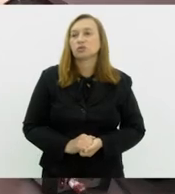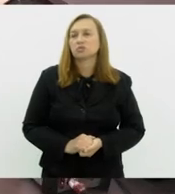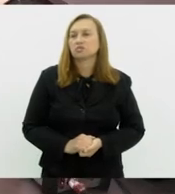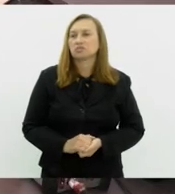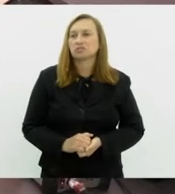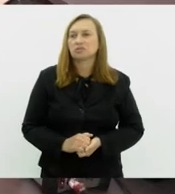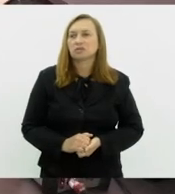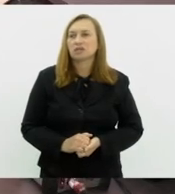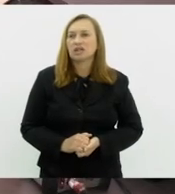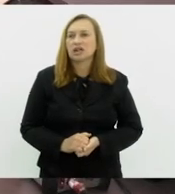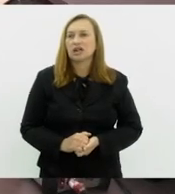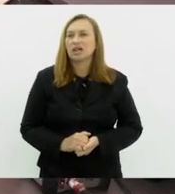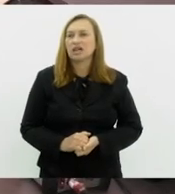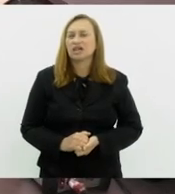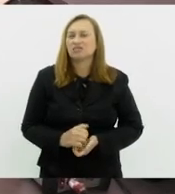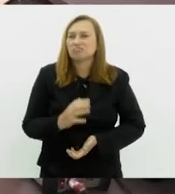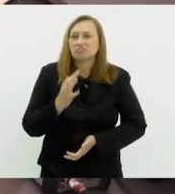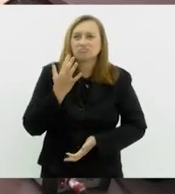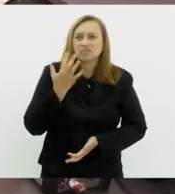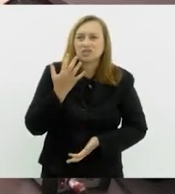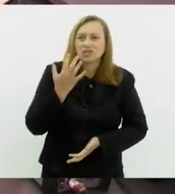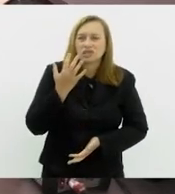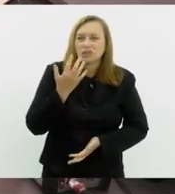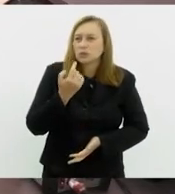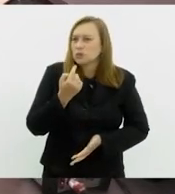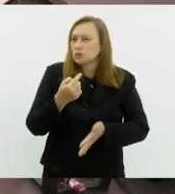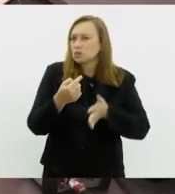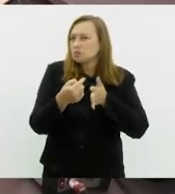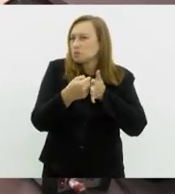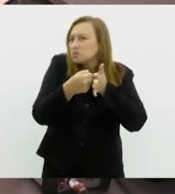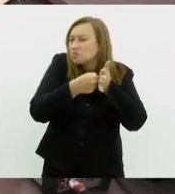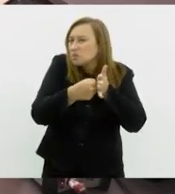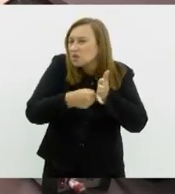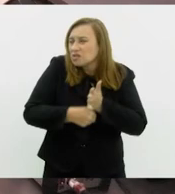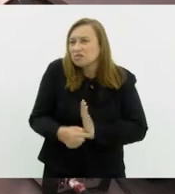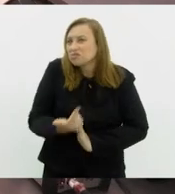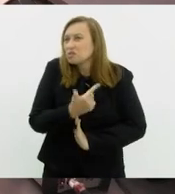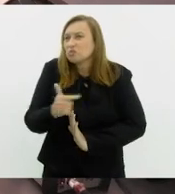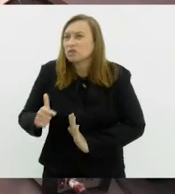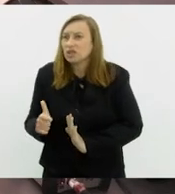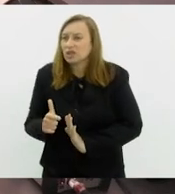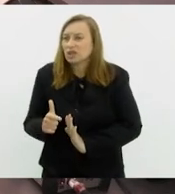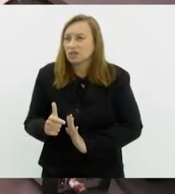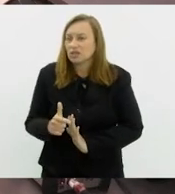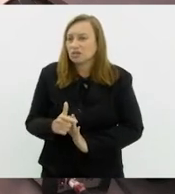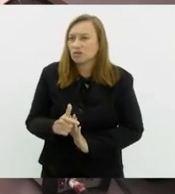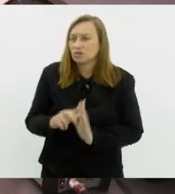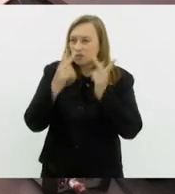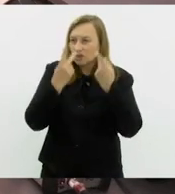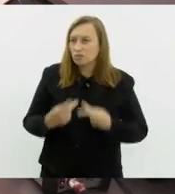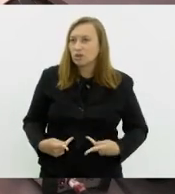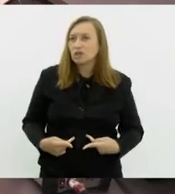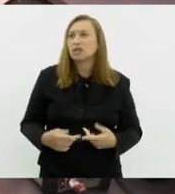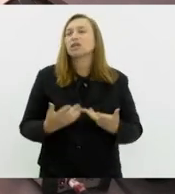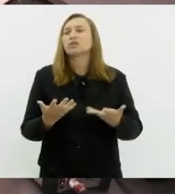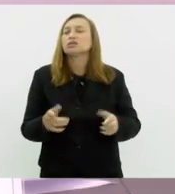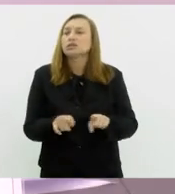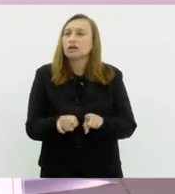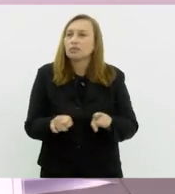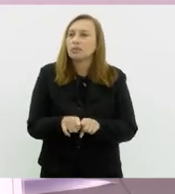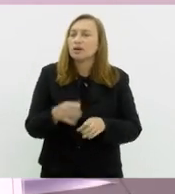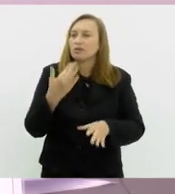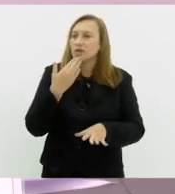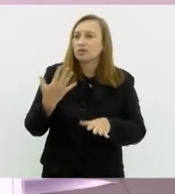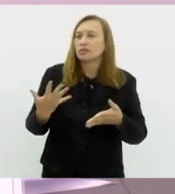como sujeitas, né? Então, as políticas públicas têm que ser feitas nesse sentido. Vamos recomendar também a